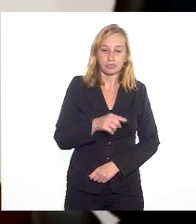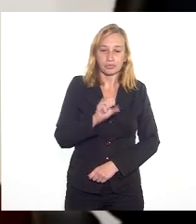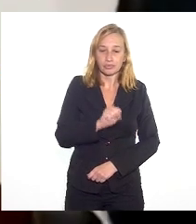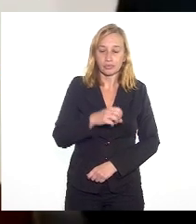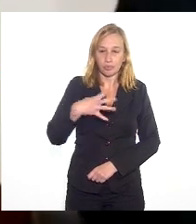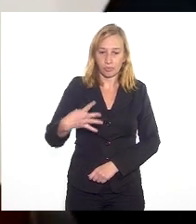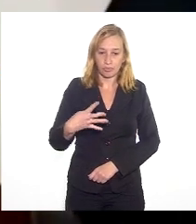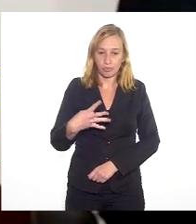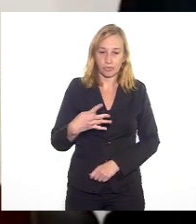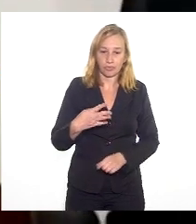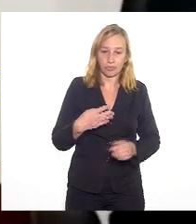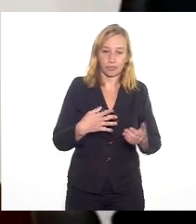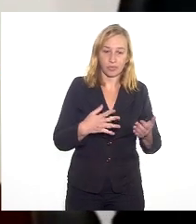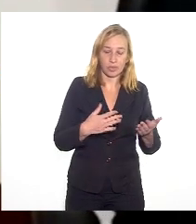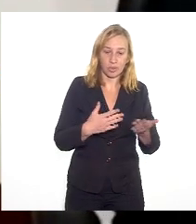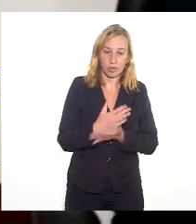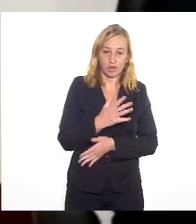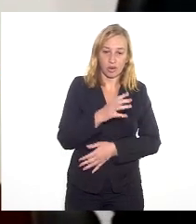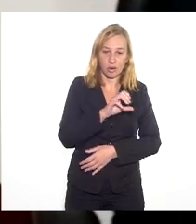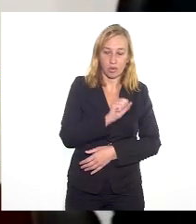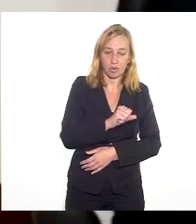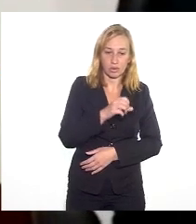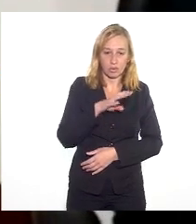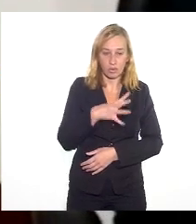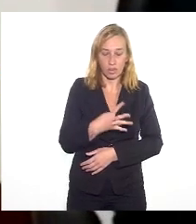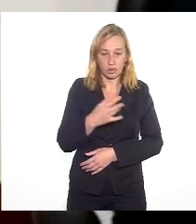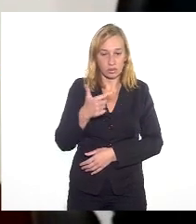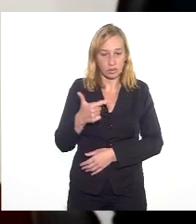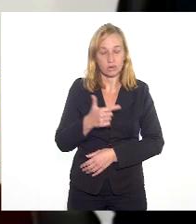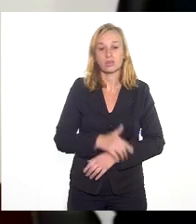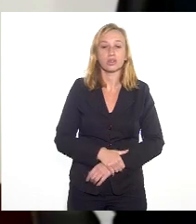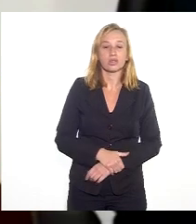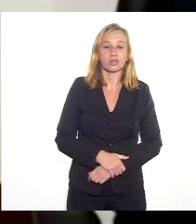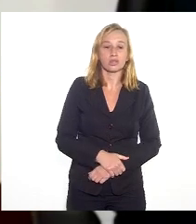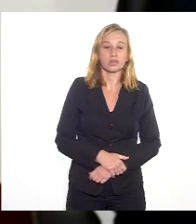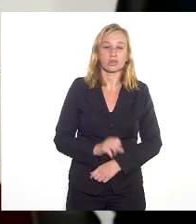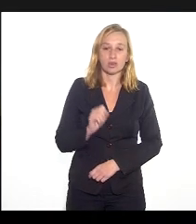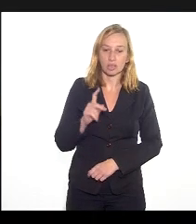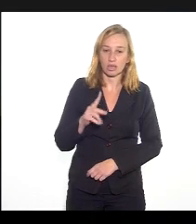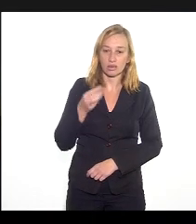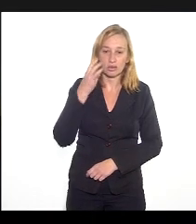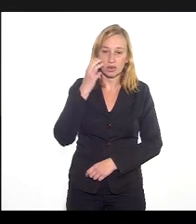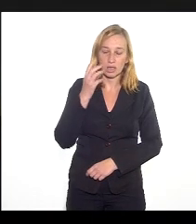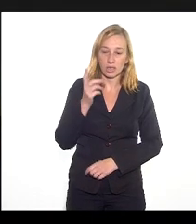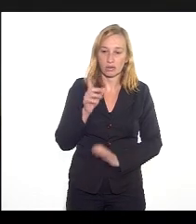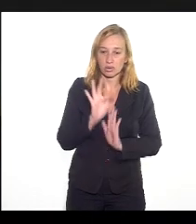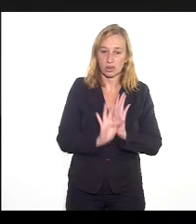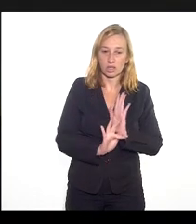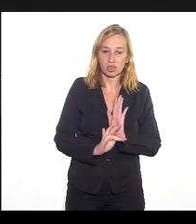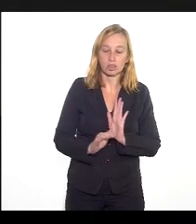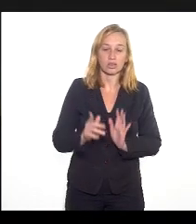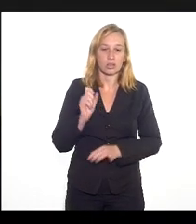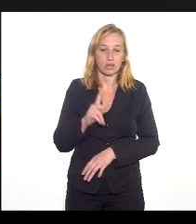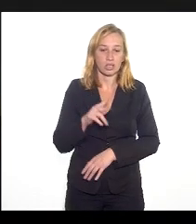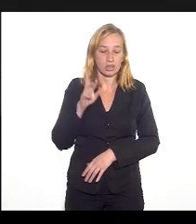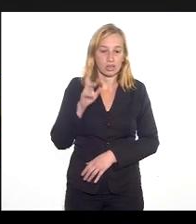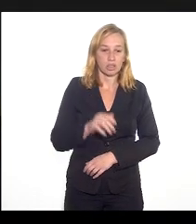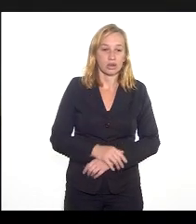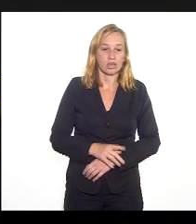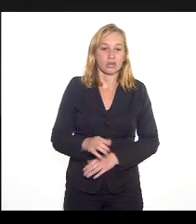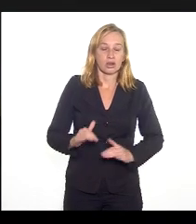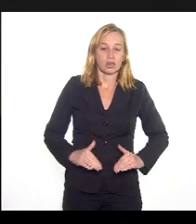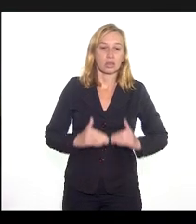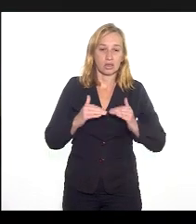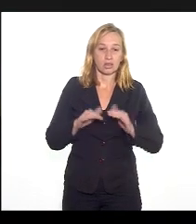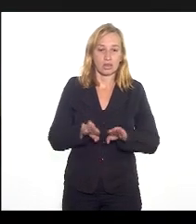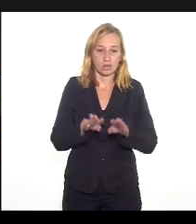aprovar 942. Depois vamos só combinar o texto da emenda 942, tá, Valdec? Está acordado, presidente. Então, há sobre a mesa